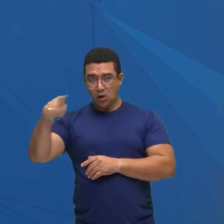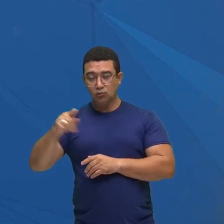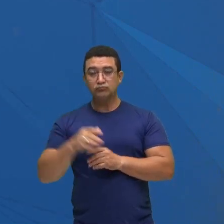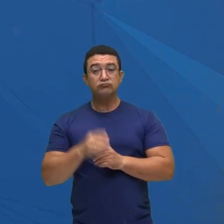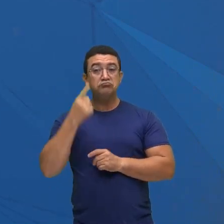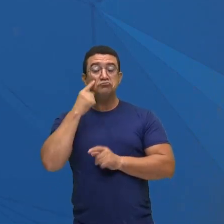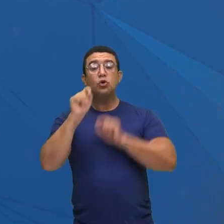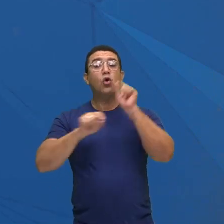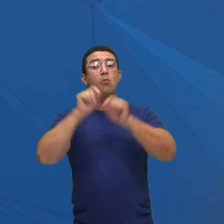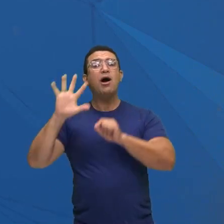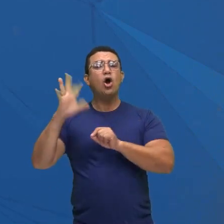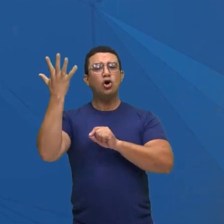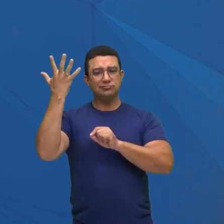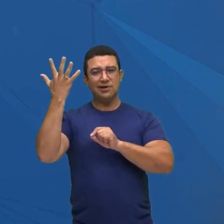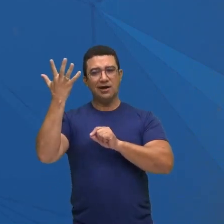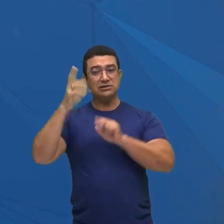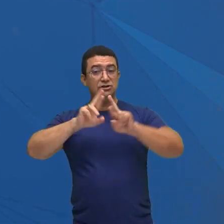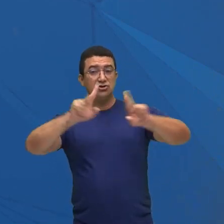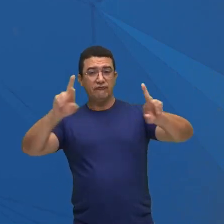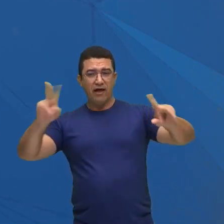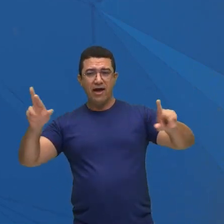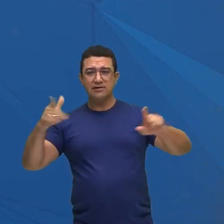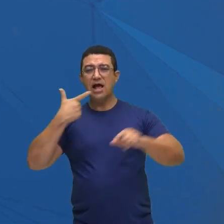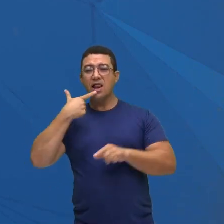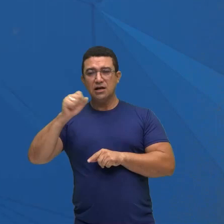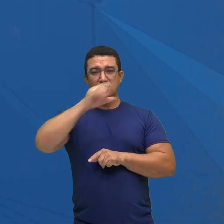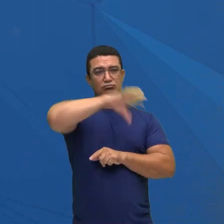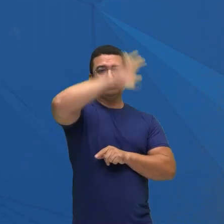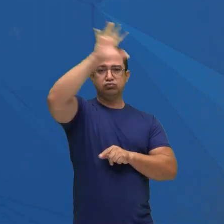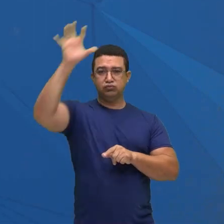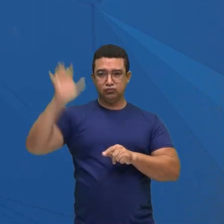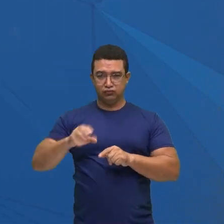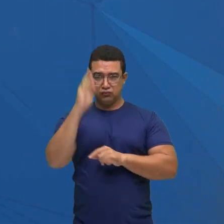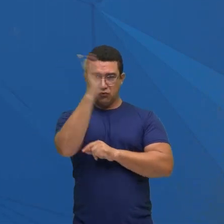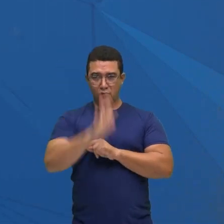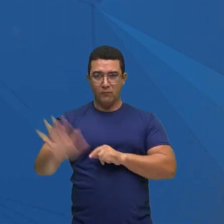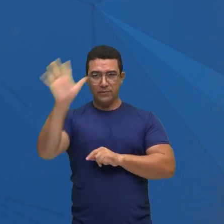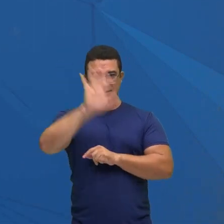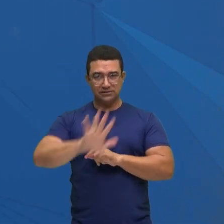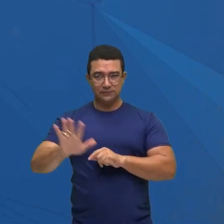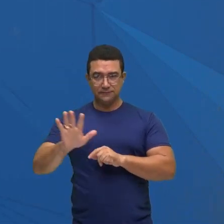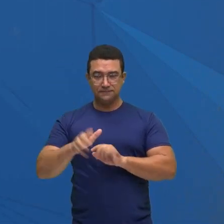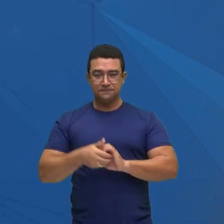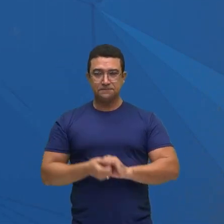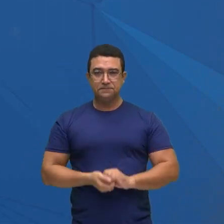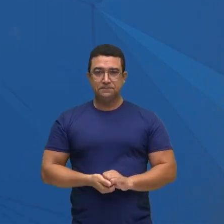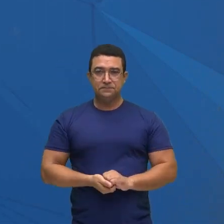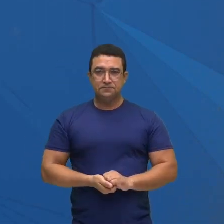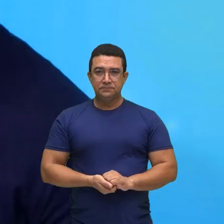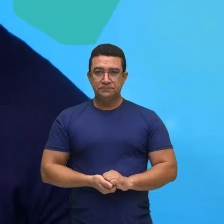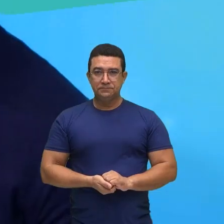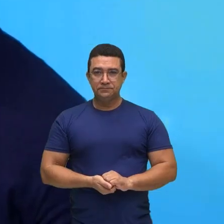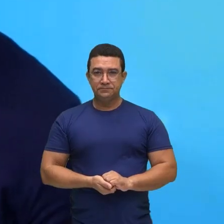regiões. Como é que isso acontece aqui no Brasil? E a gente pediu a palavrinha dele, vamos dar uma olhadinha.